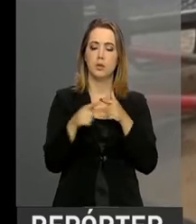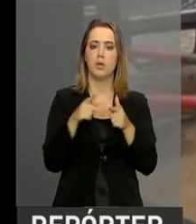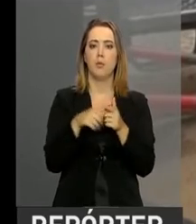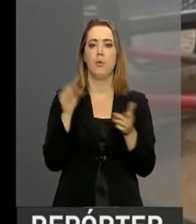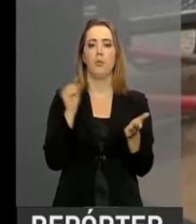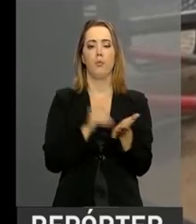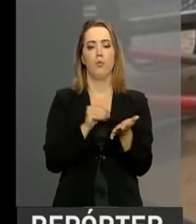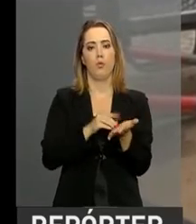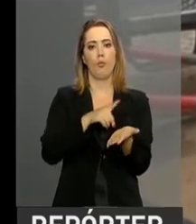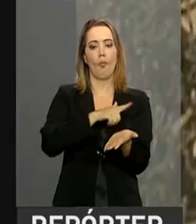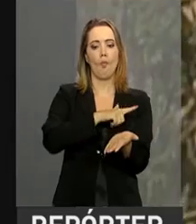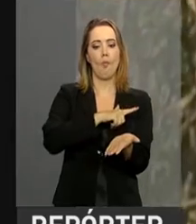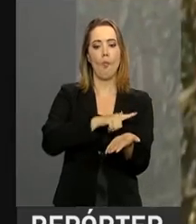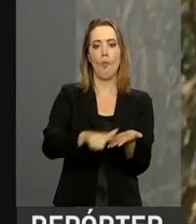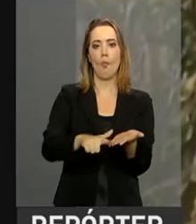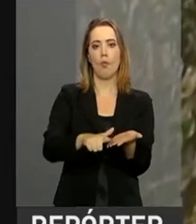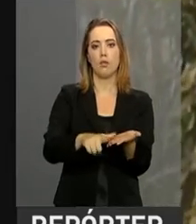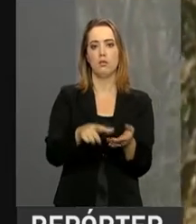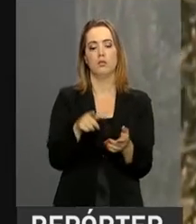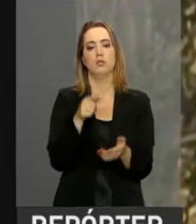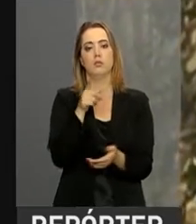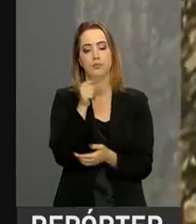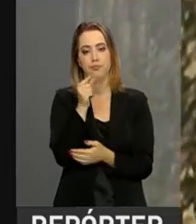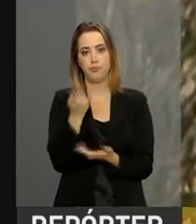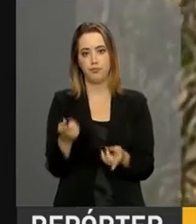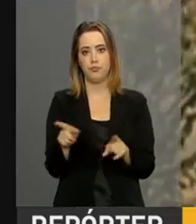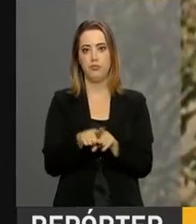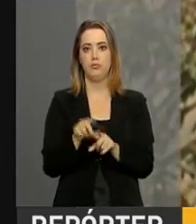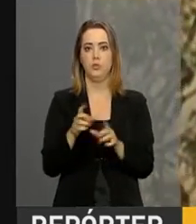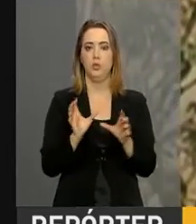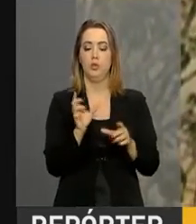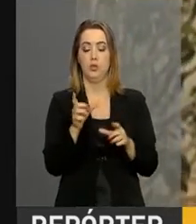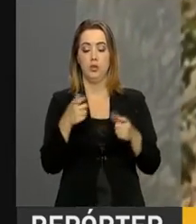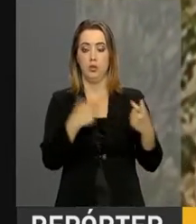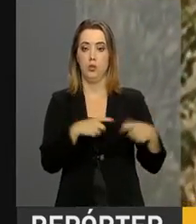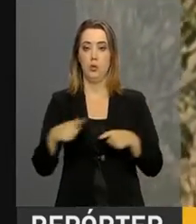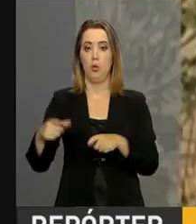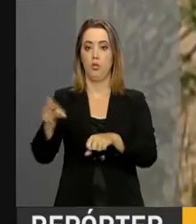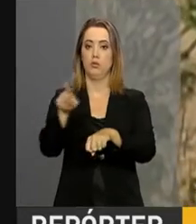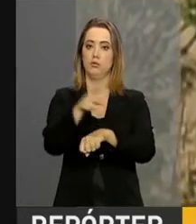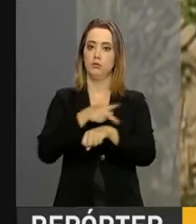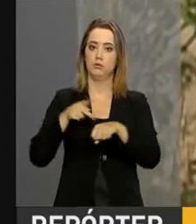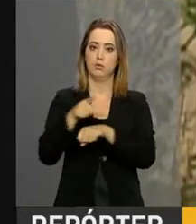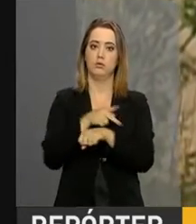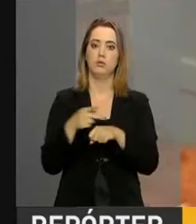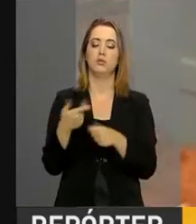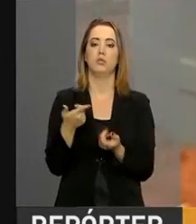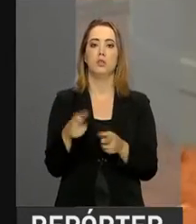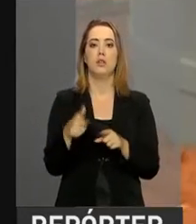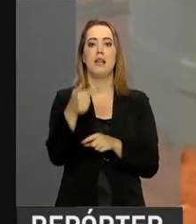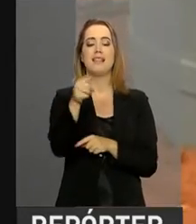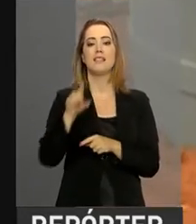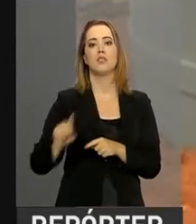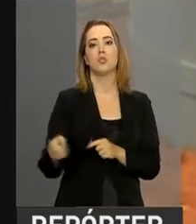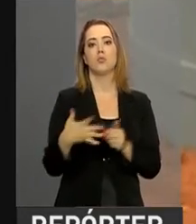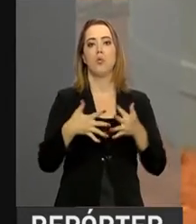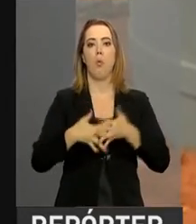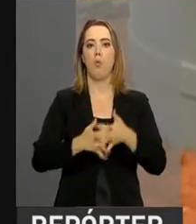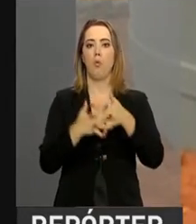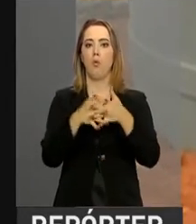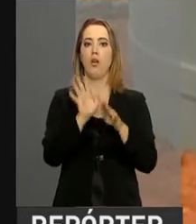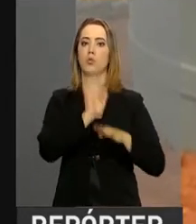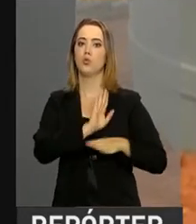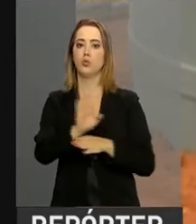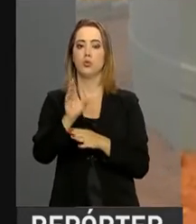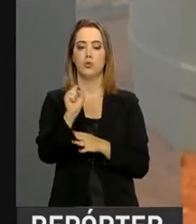pela seca prolongada em algumas regiões do país. Atualmente, quase 7 mil caminhões atendem 827 municípios em